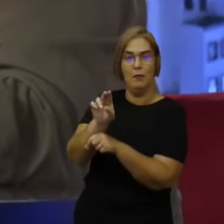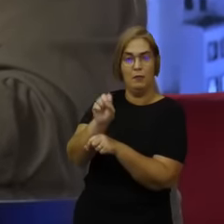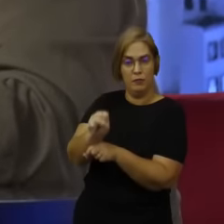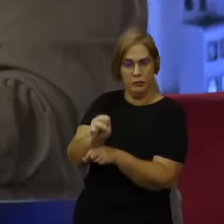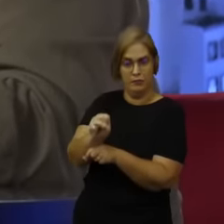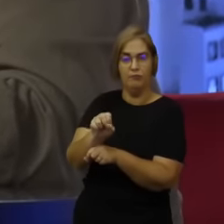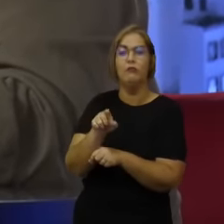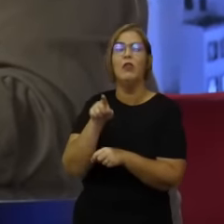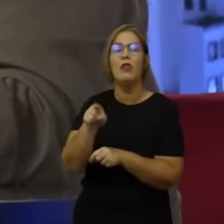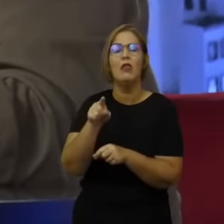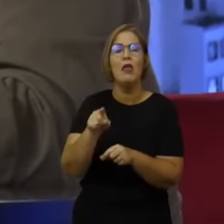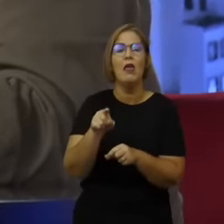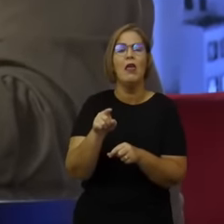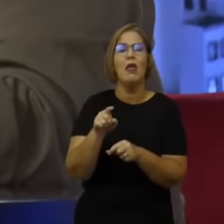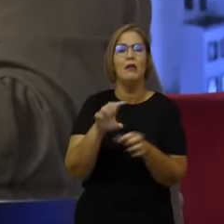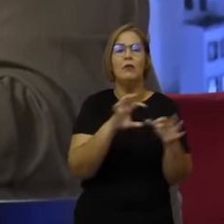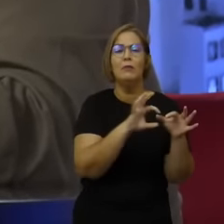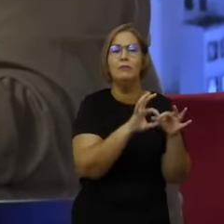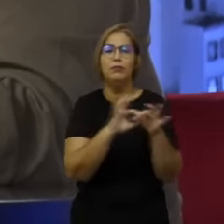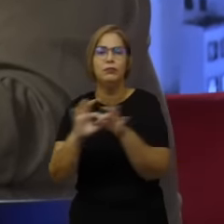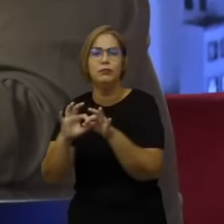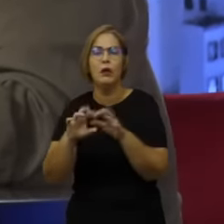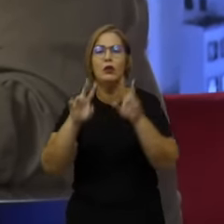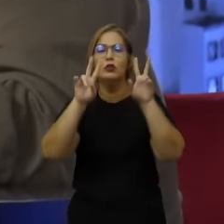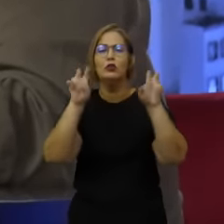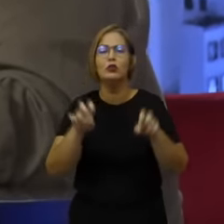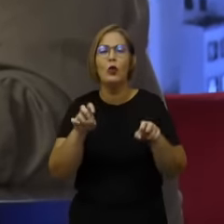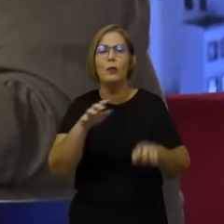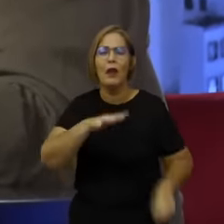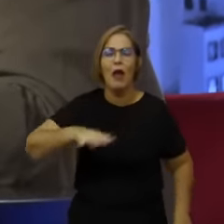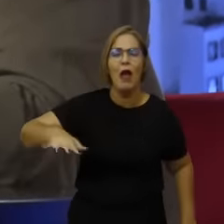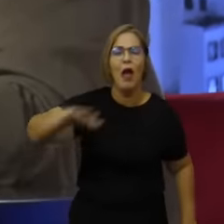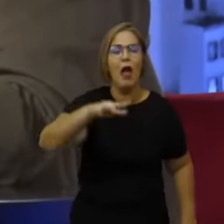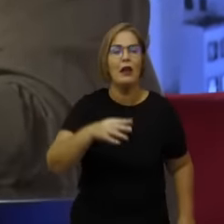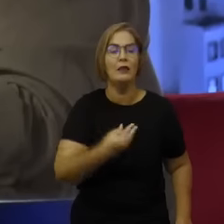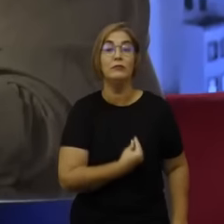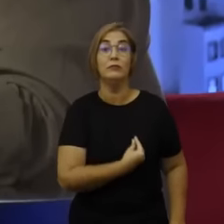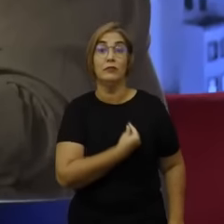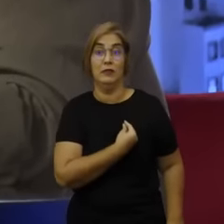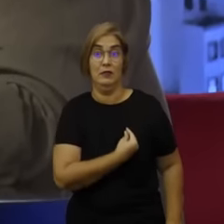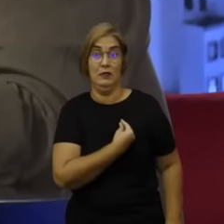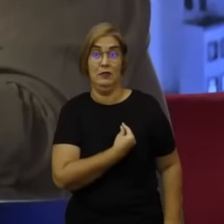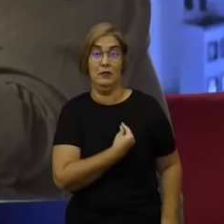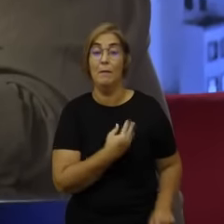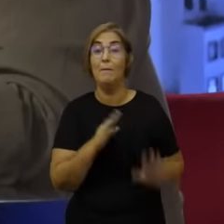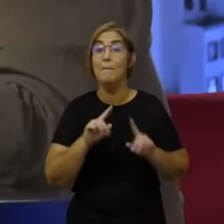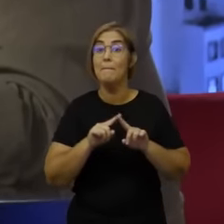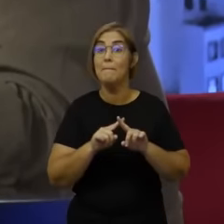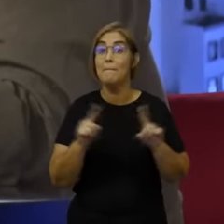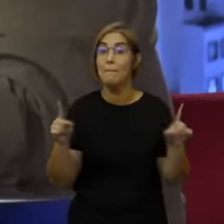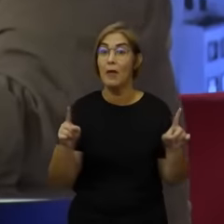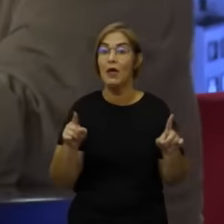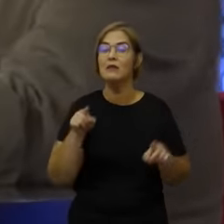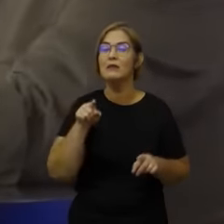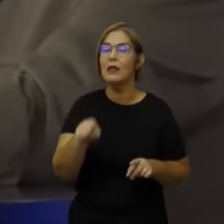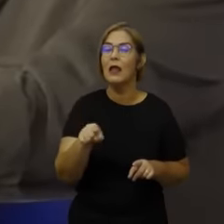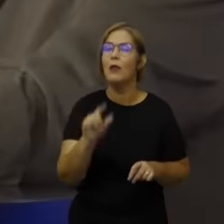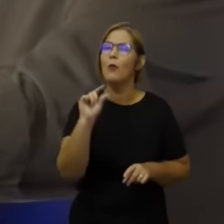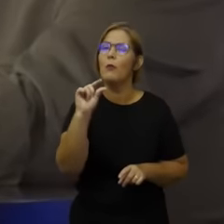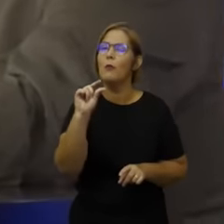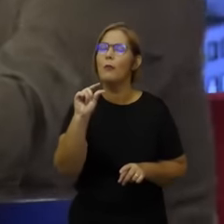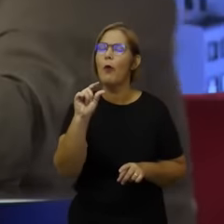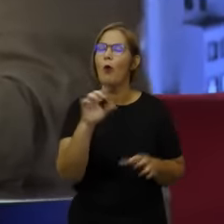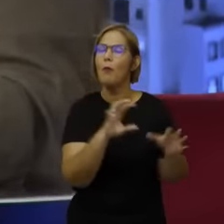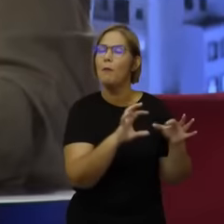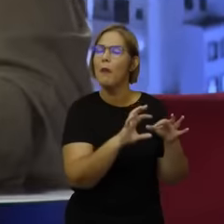eh a corrente, assim chamada corrente existencialista, mas eh na verdade ele se distanciou no